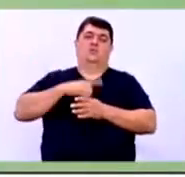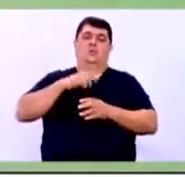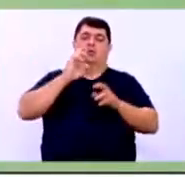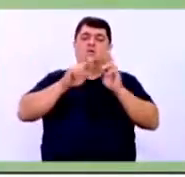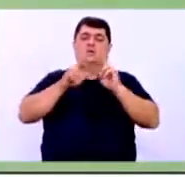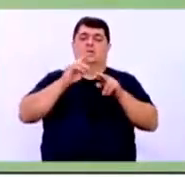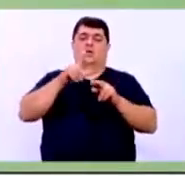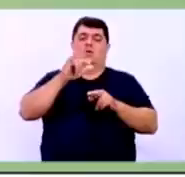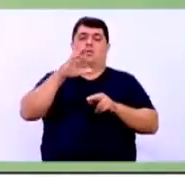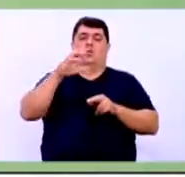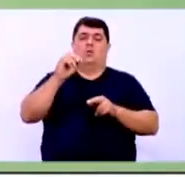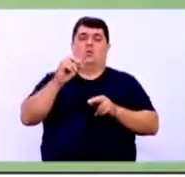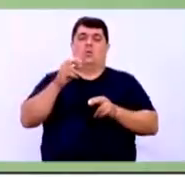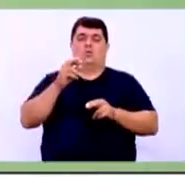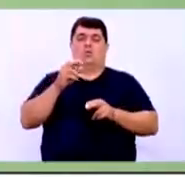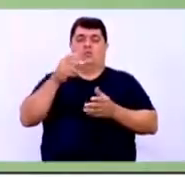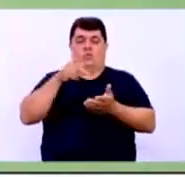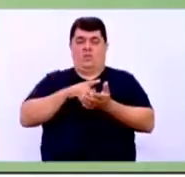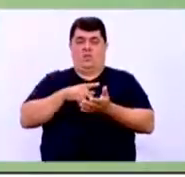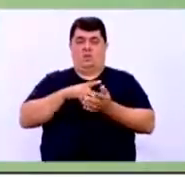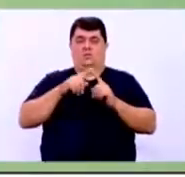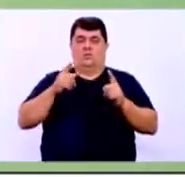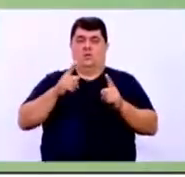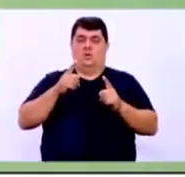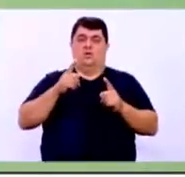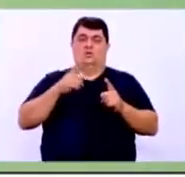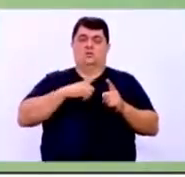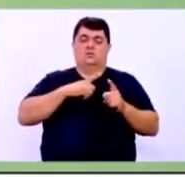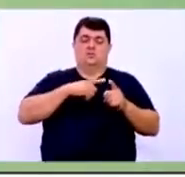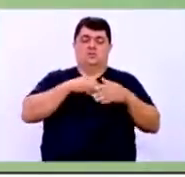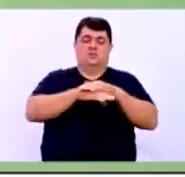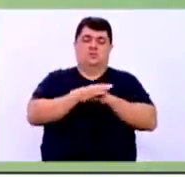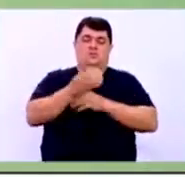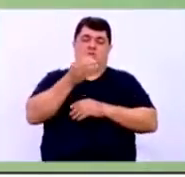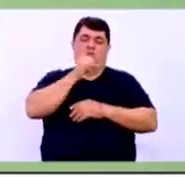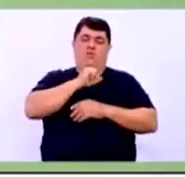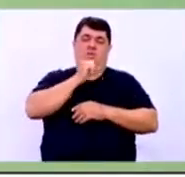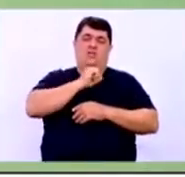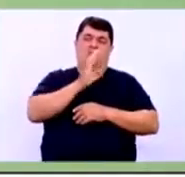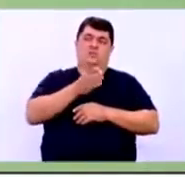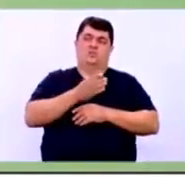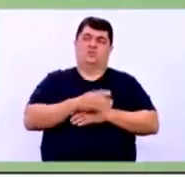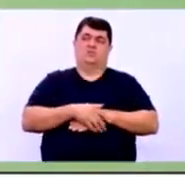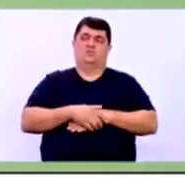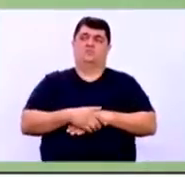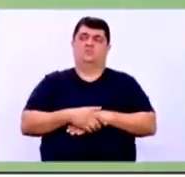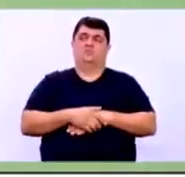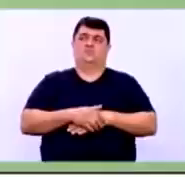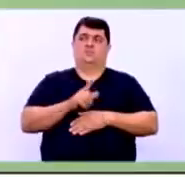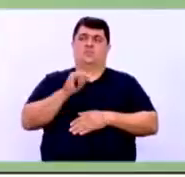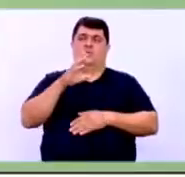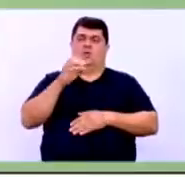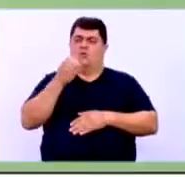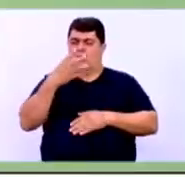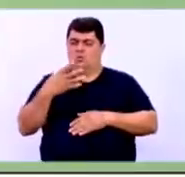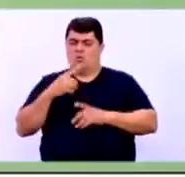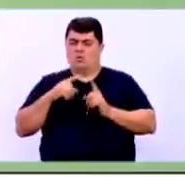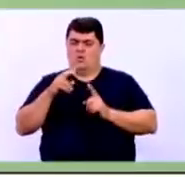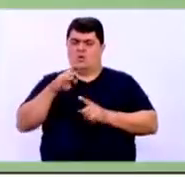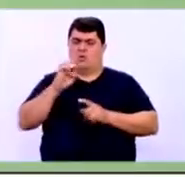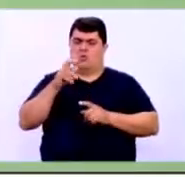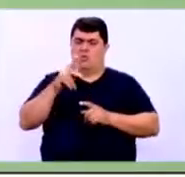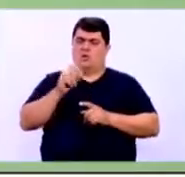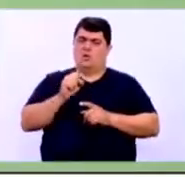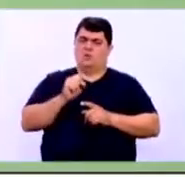mais real, mas em termos de patrimônio, apresenta um estoque desatualizado. Beleza, o lucro é bom, por que eu não vou usar o EPS?